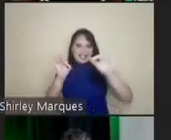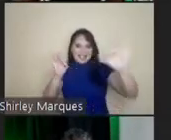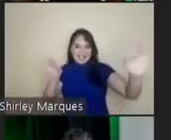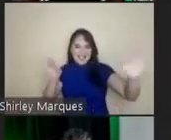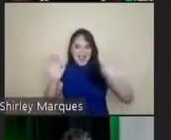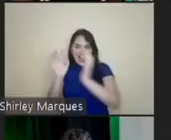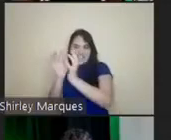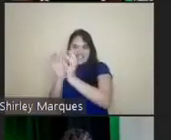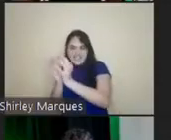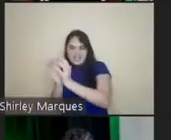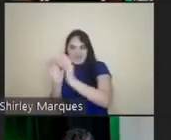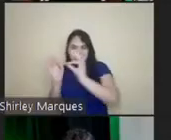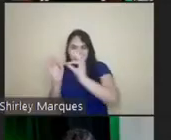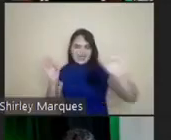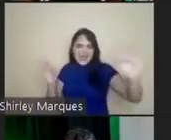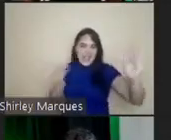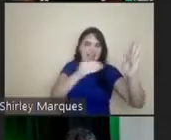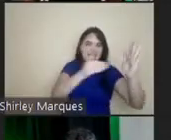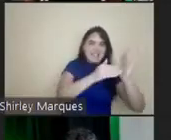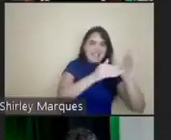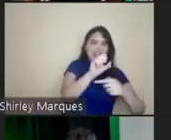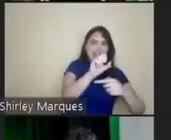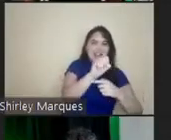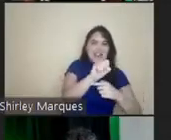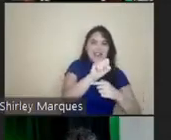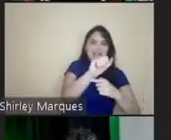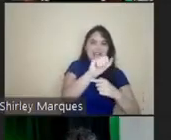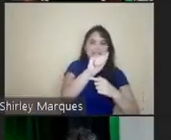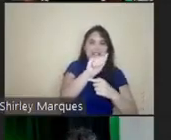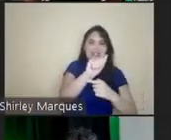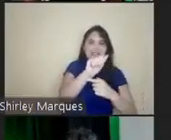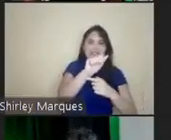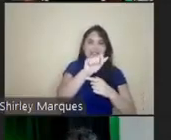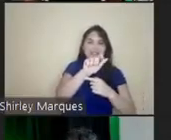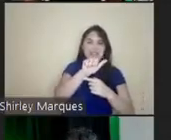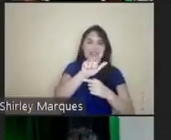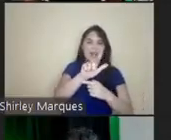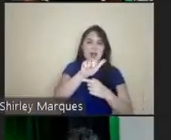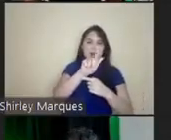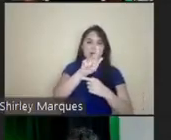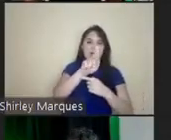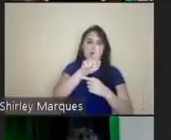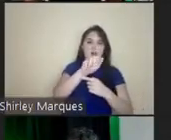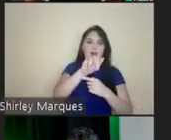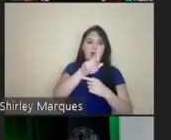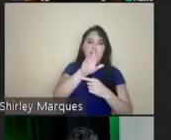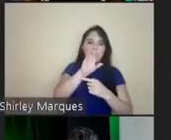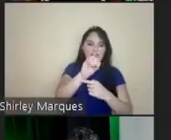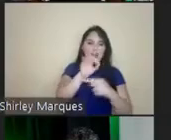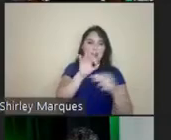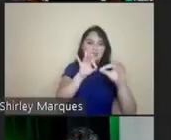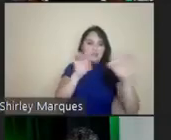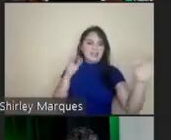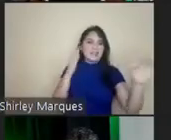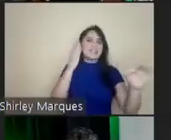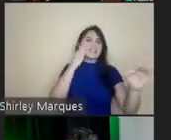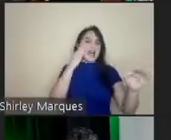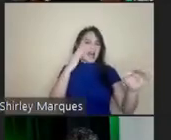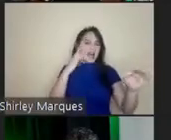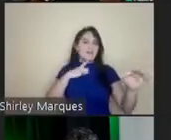Você segue, aí sai Recife, Caruaru, Arco Verde, né?